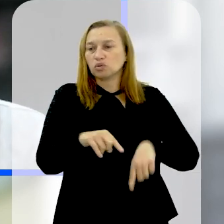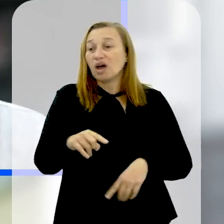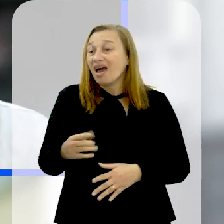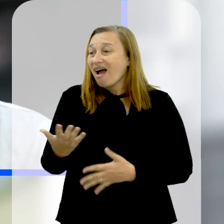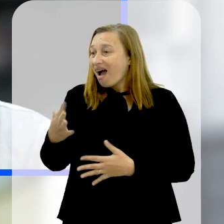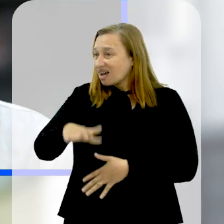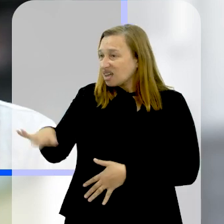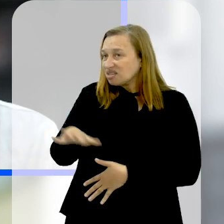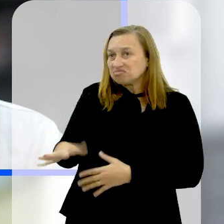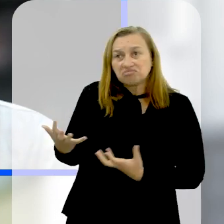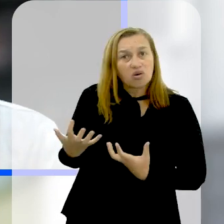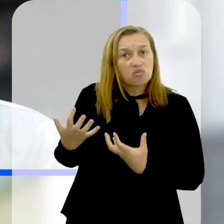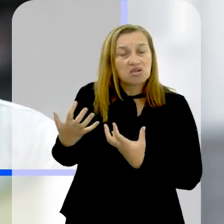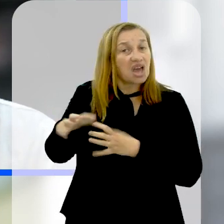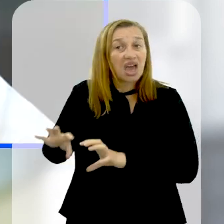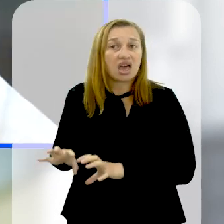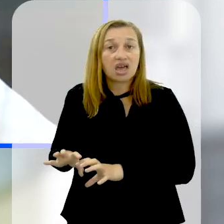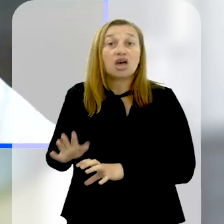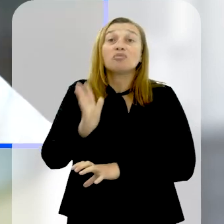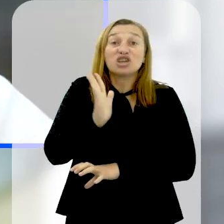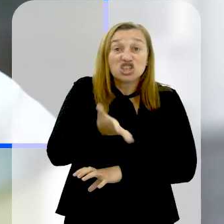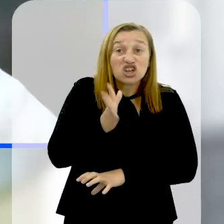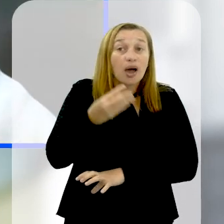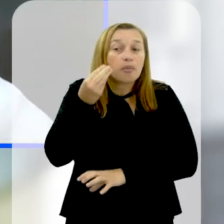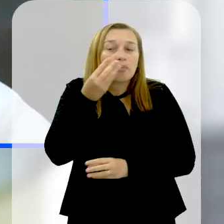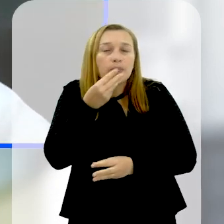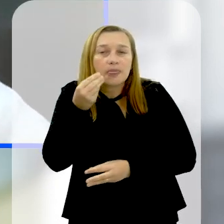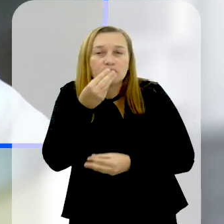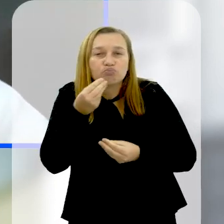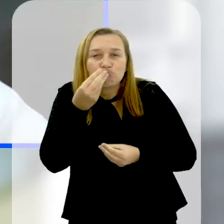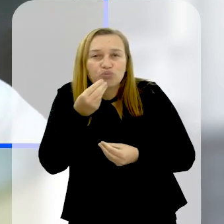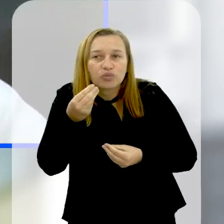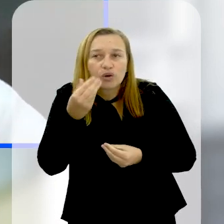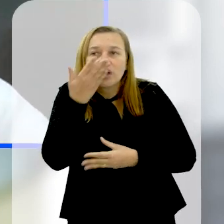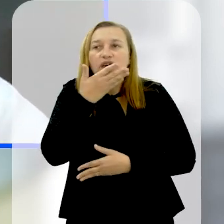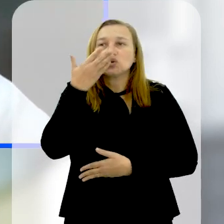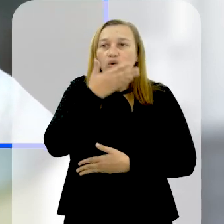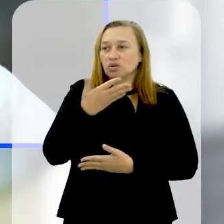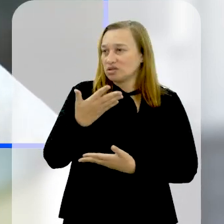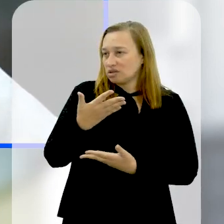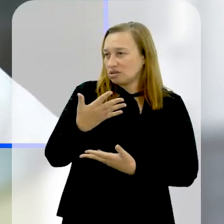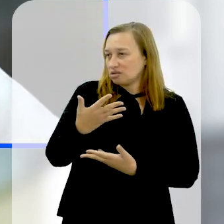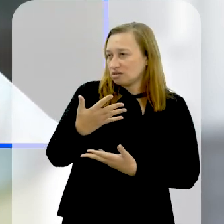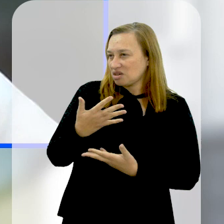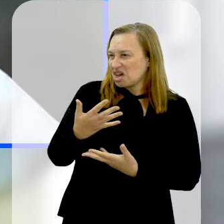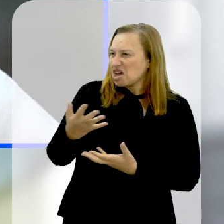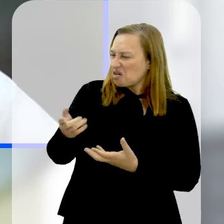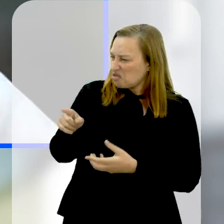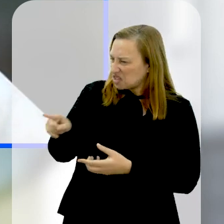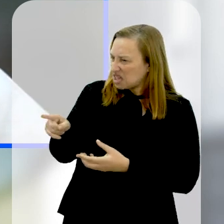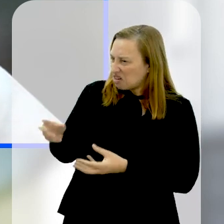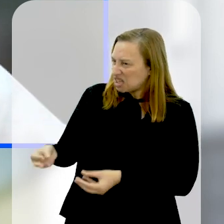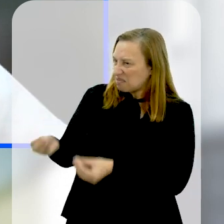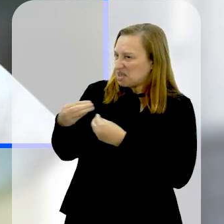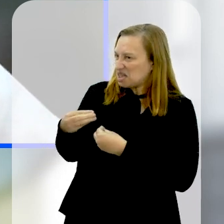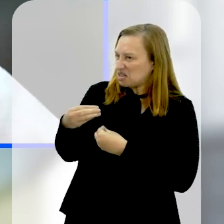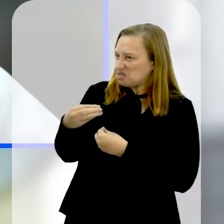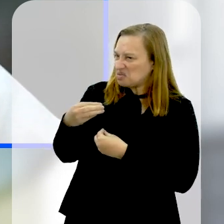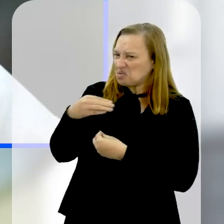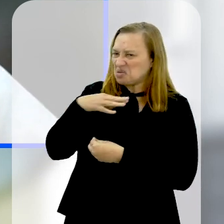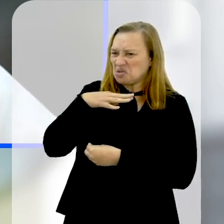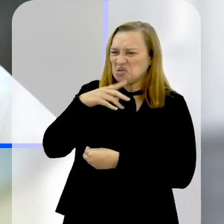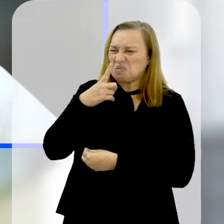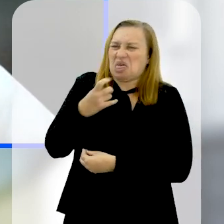A criança não vai aceitar. Porque ela já provou o que é o doce. Vai falar, ué, já provei o que é o doce, por que você está me dando esse